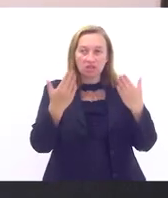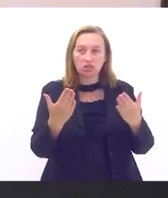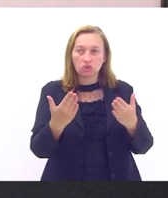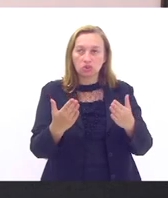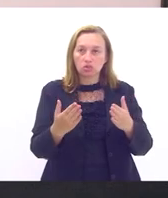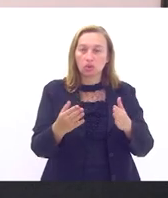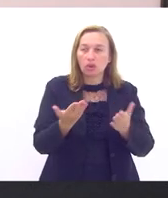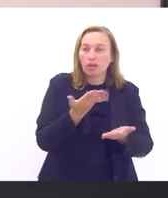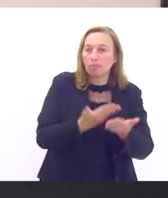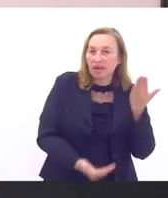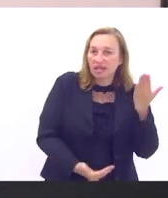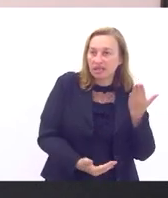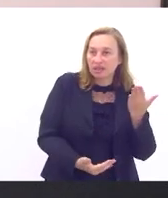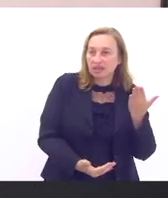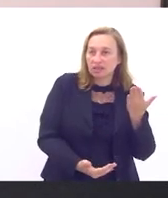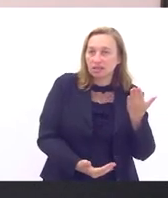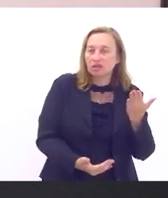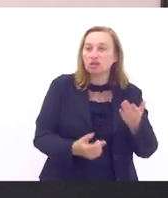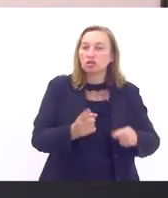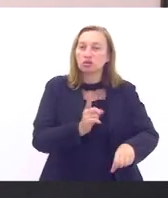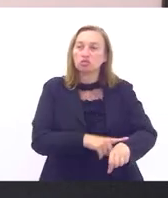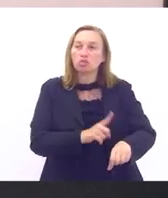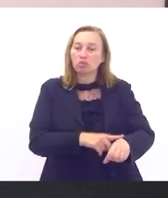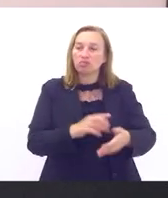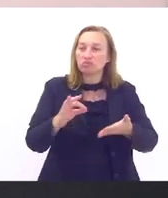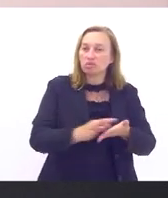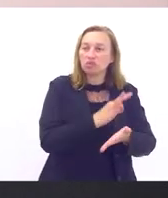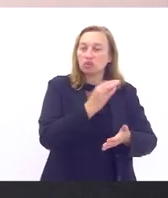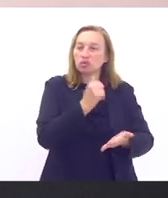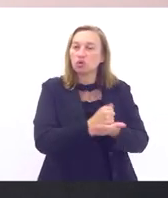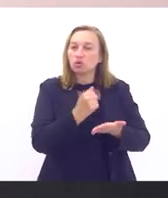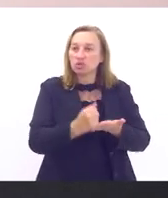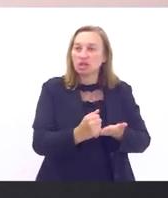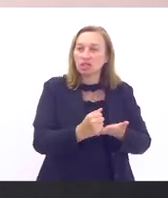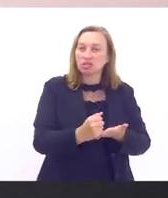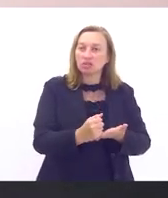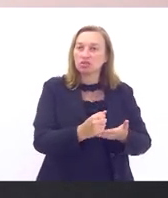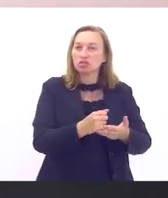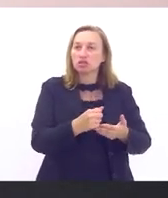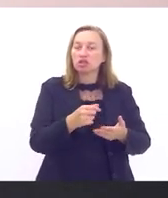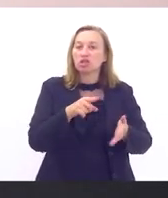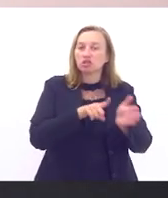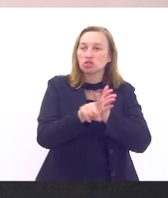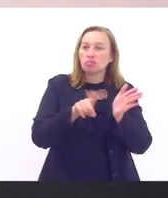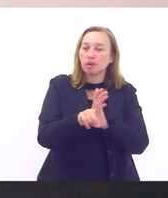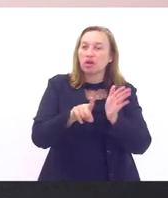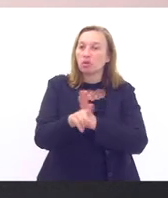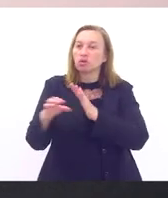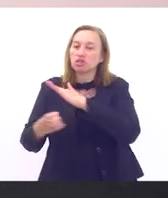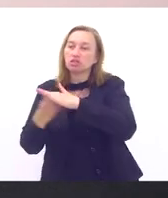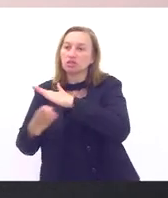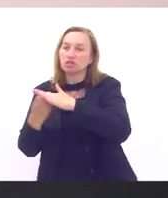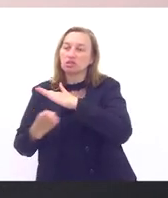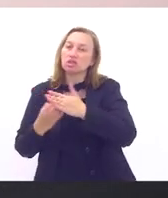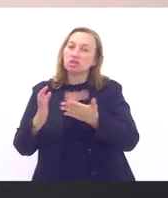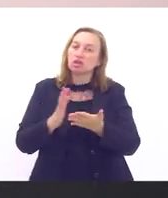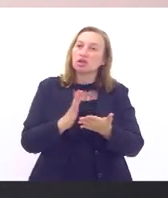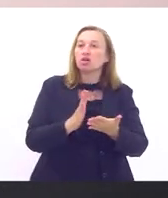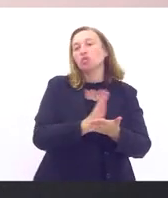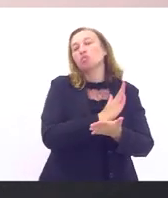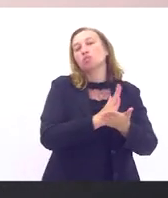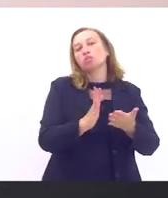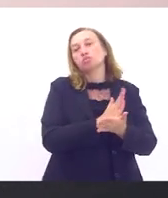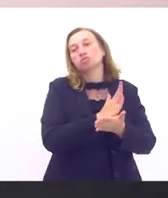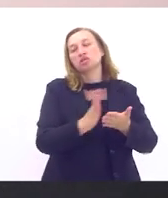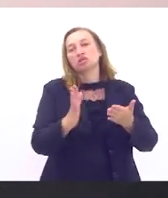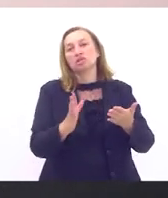na sua concretização no momento de assinatura do contrato, diante de questionamento da empresa em relação a uma das cláusulas contratuais,